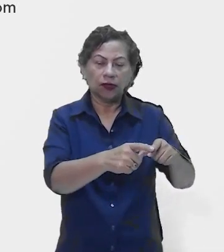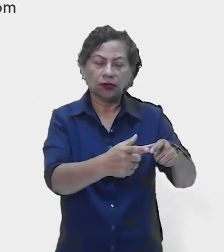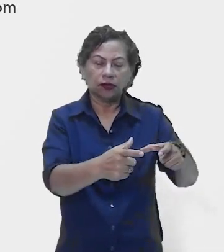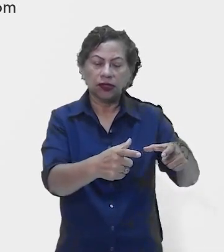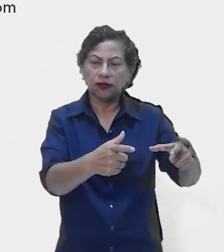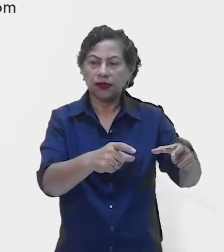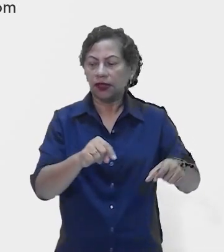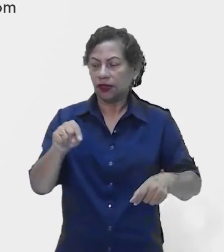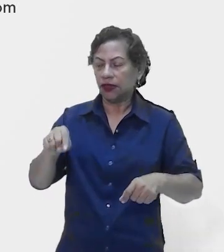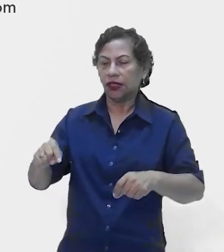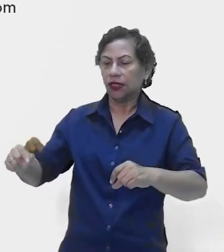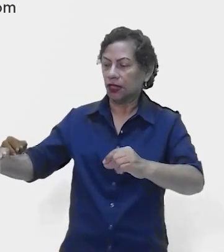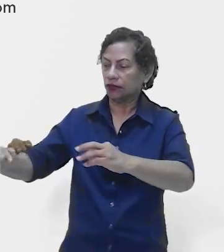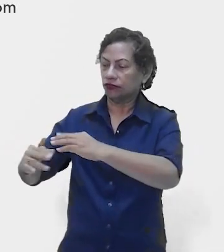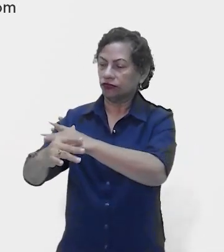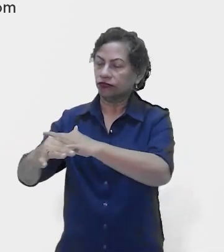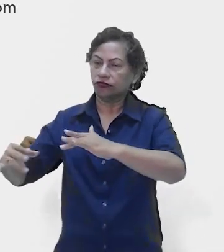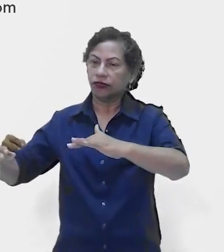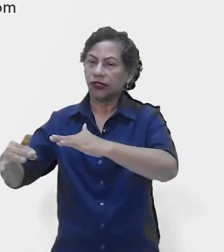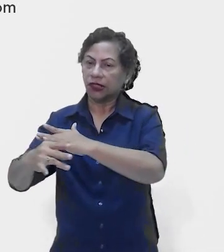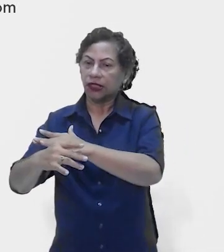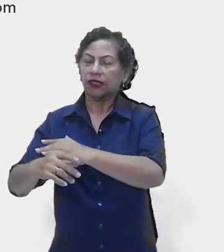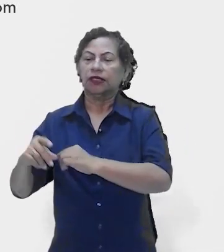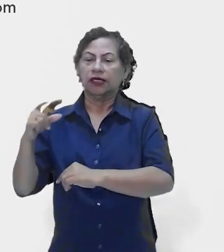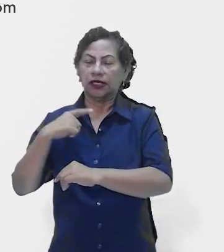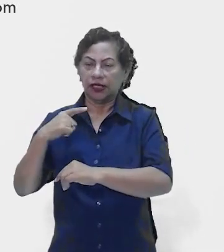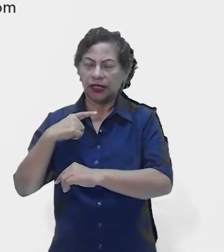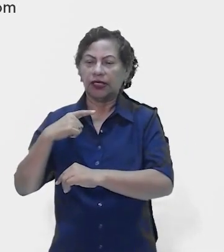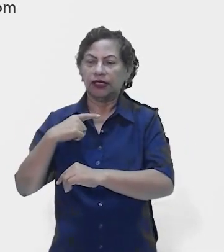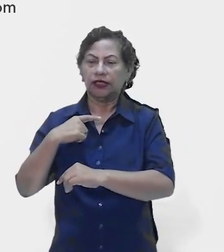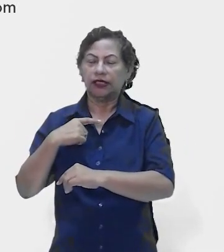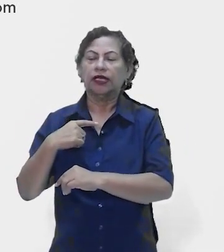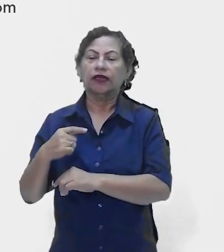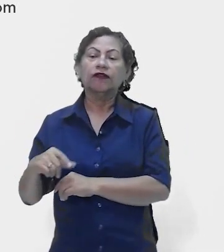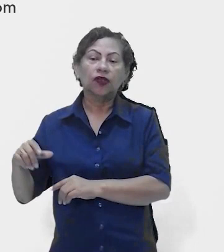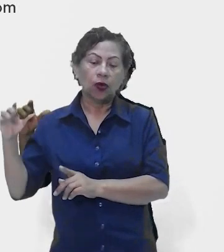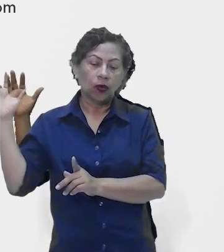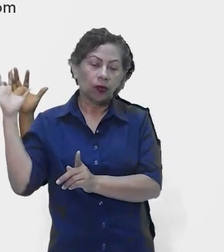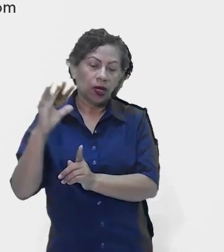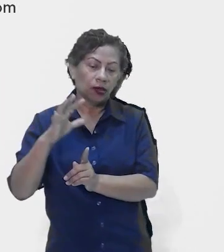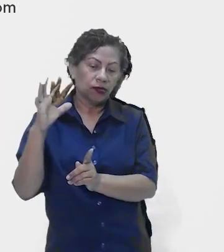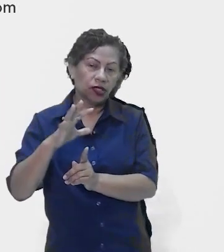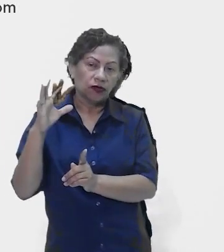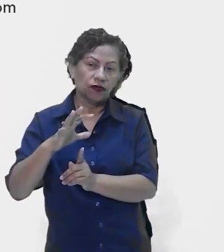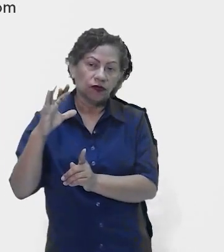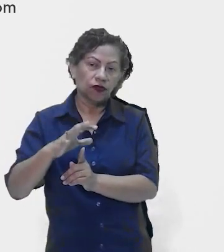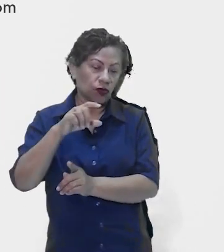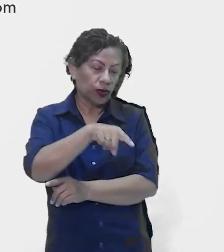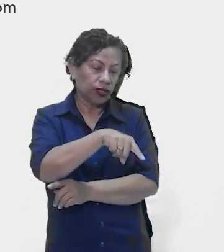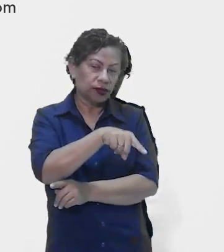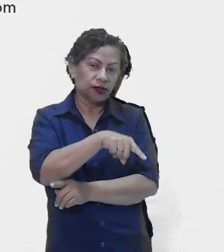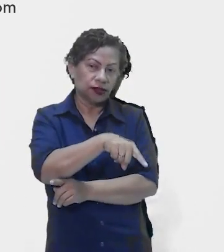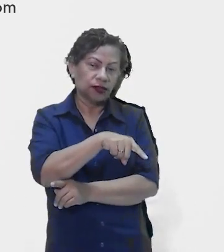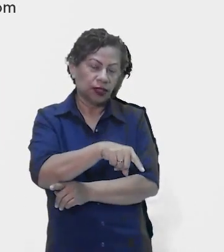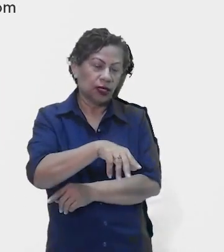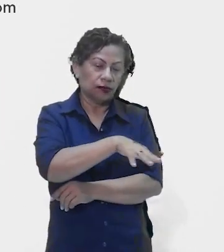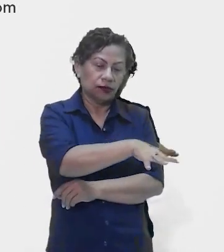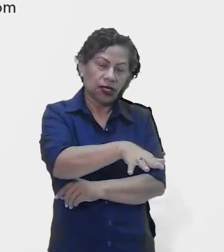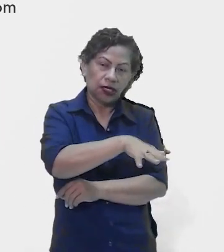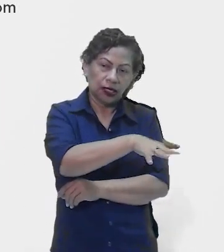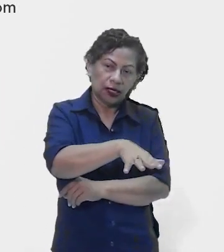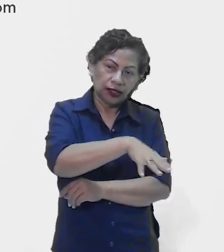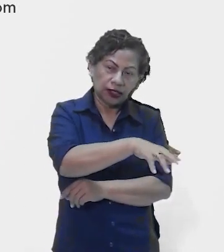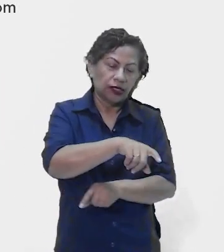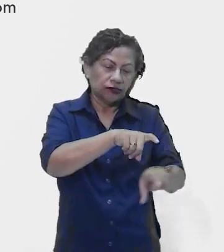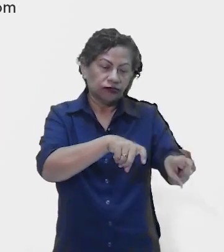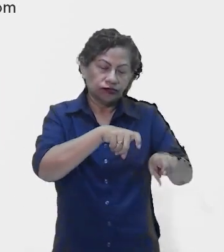ela passou a exercer uma influência muito grande sobre o campo. E o campo, que antes